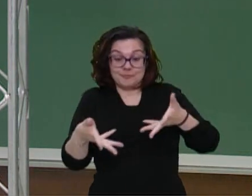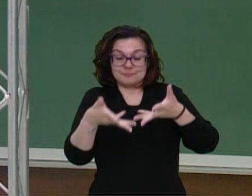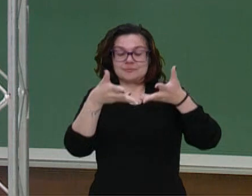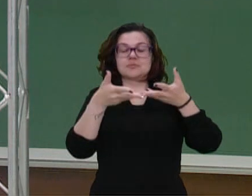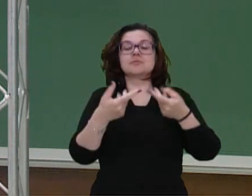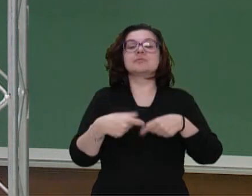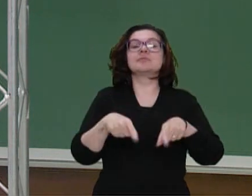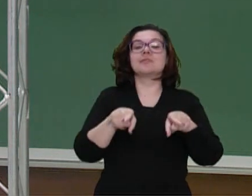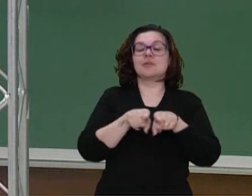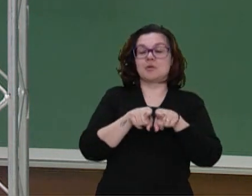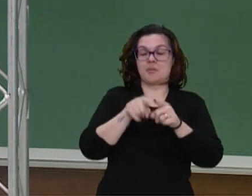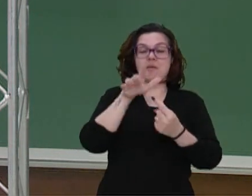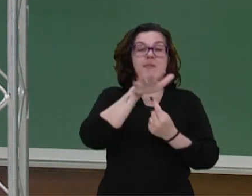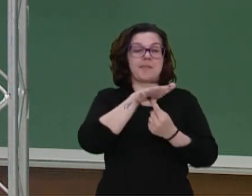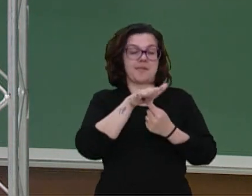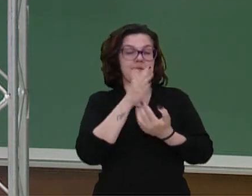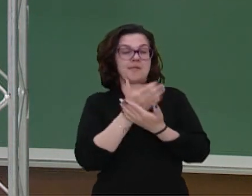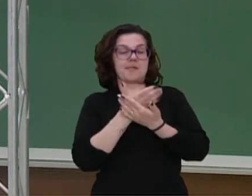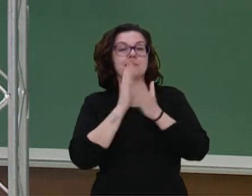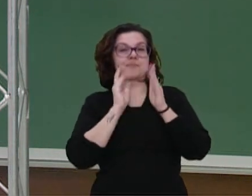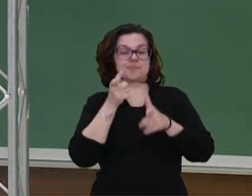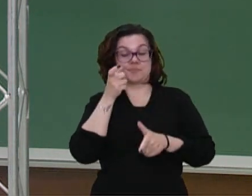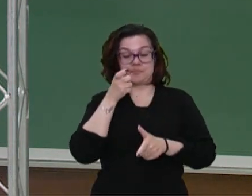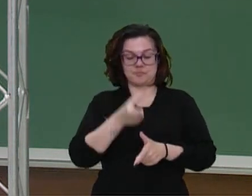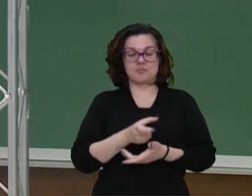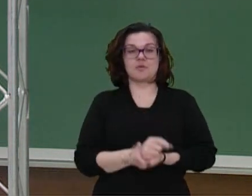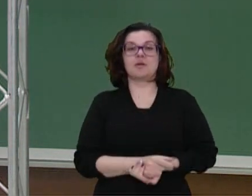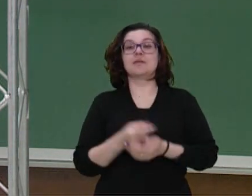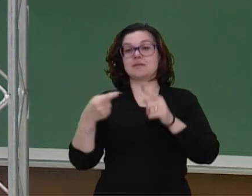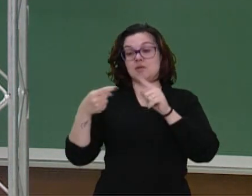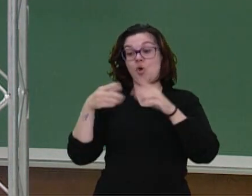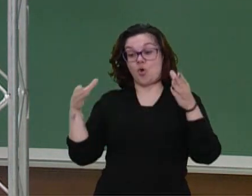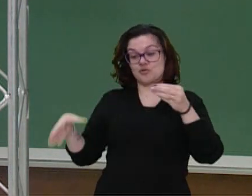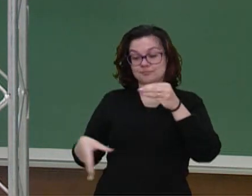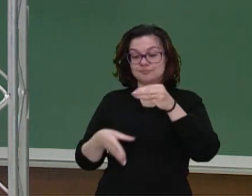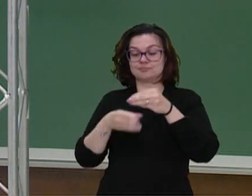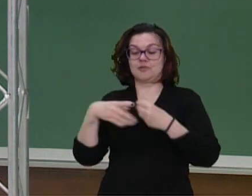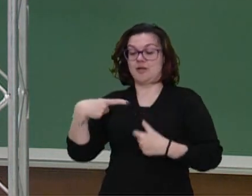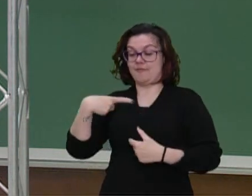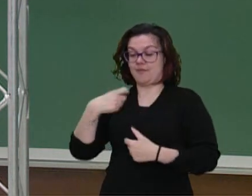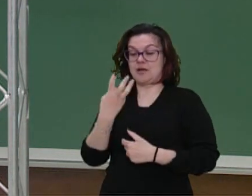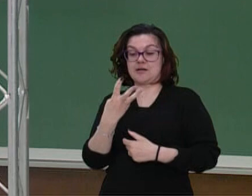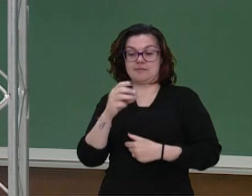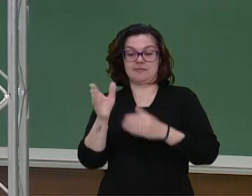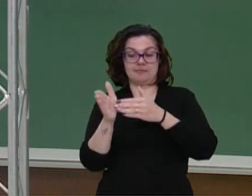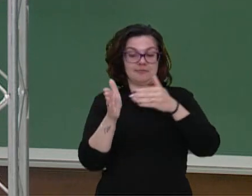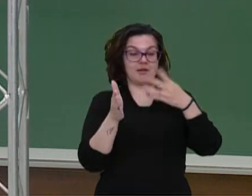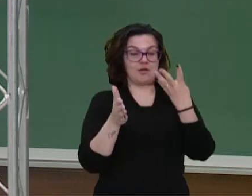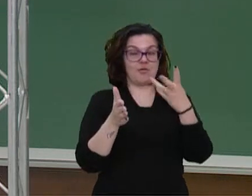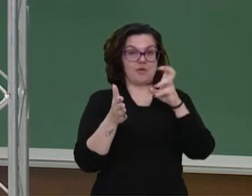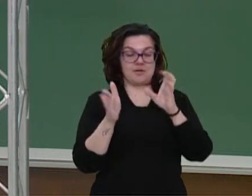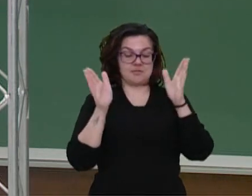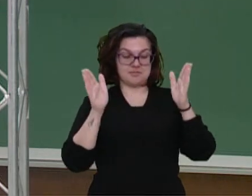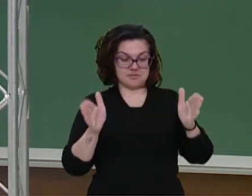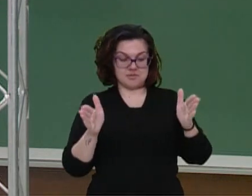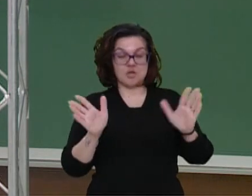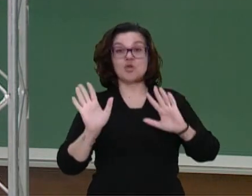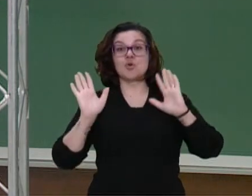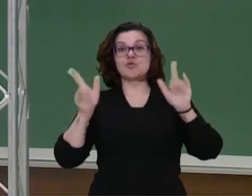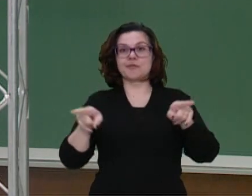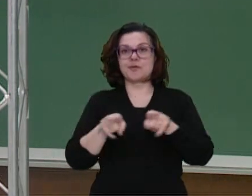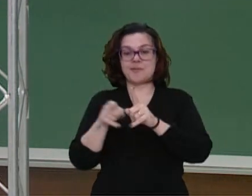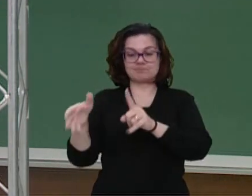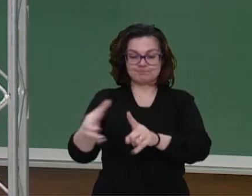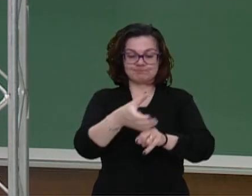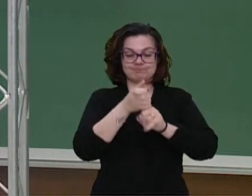anteriores aqui no Aula Paraná. Tá? Então, nós retomamos hoje a Era Vargas, de 30 a 45, nós falamos dos regimes